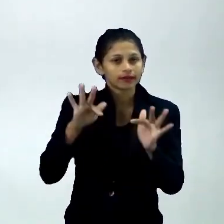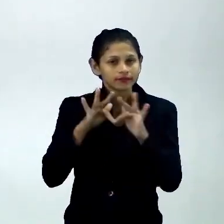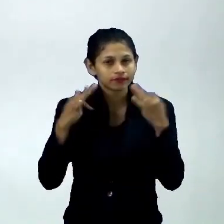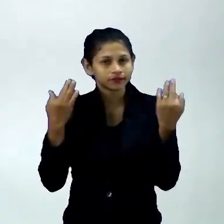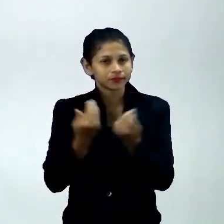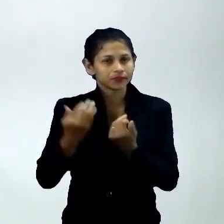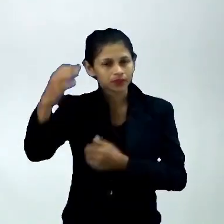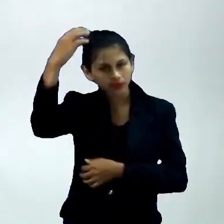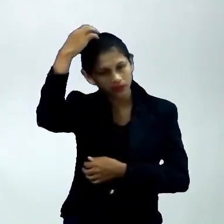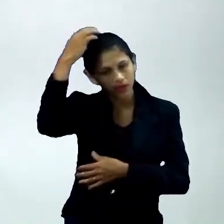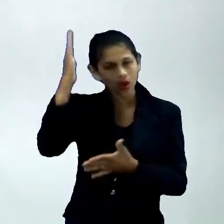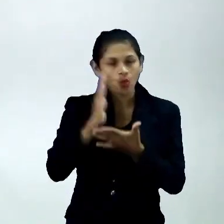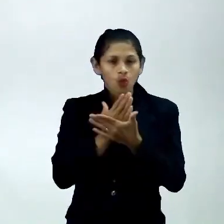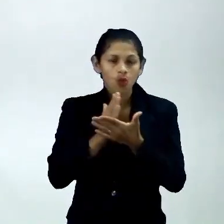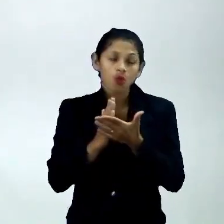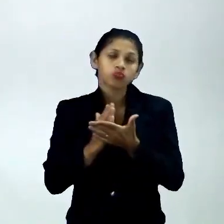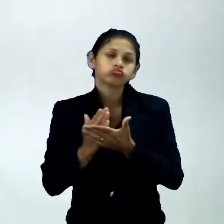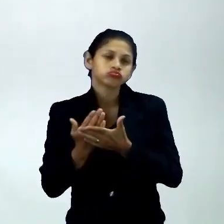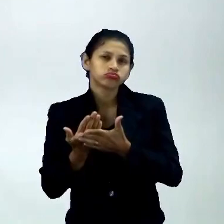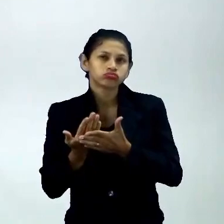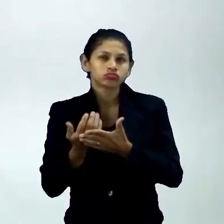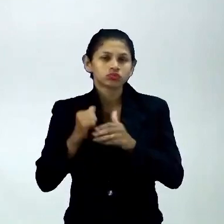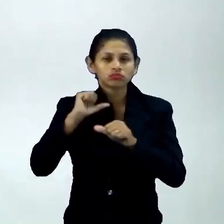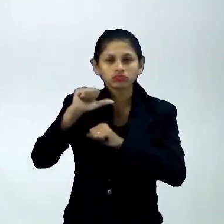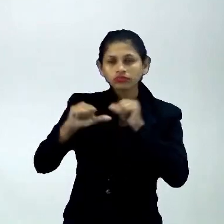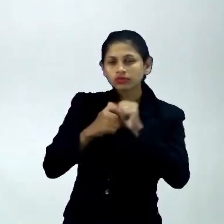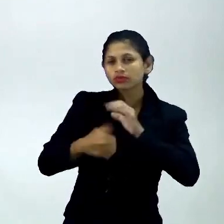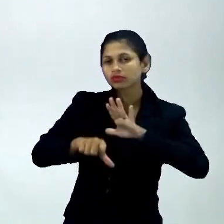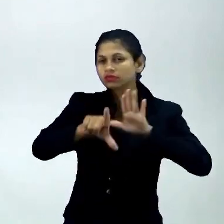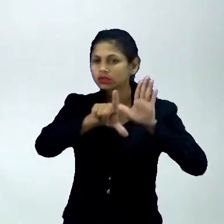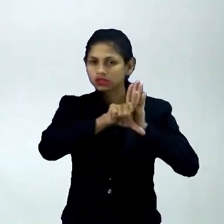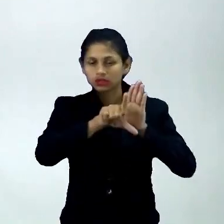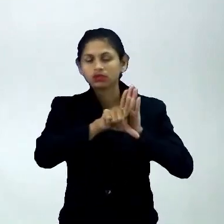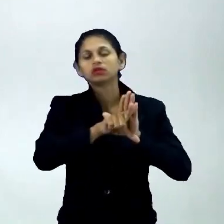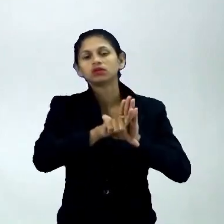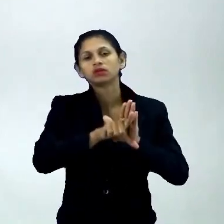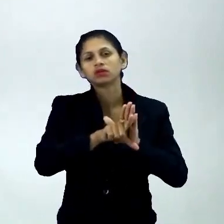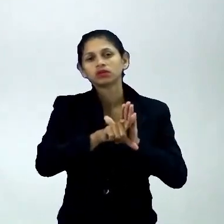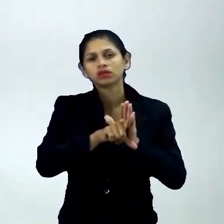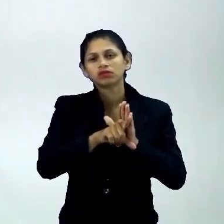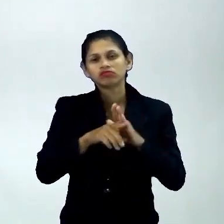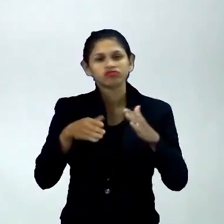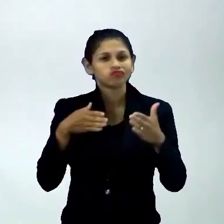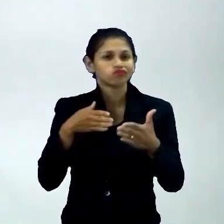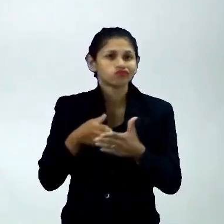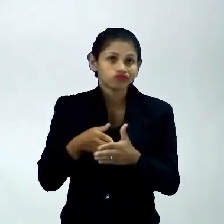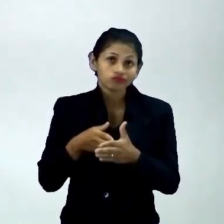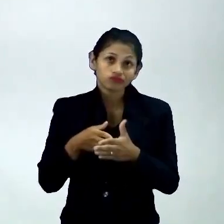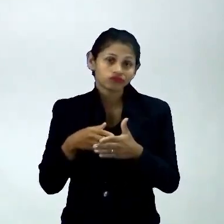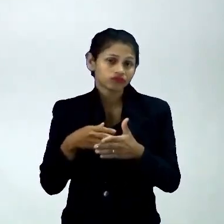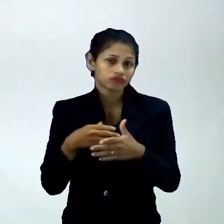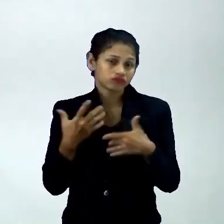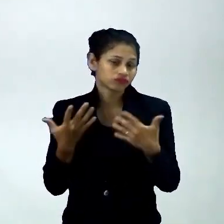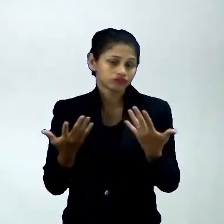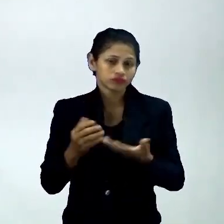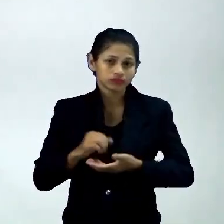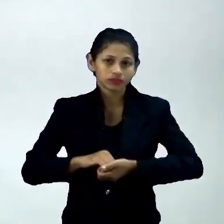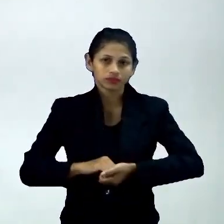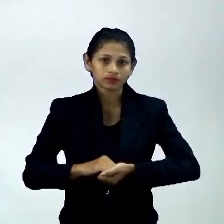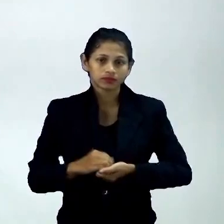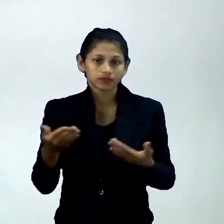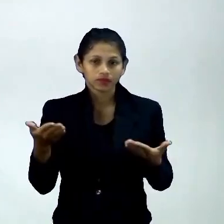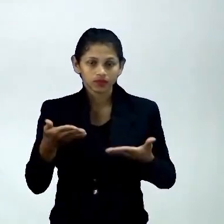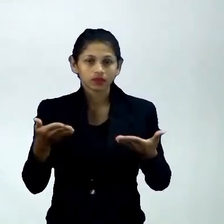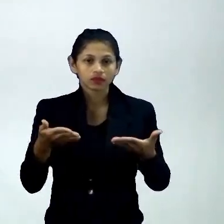algumas alterações aí em leis, né, isso não surgiu, não teve muito impacto, não teve muito efeito. Agora a